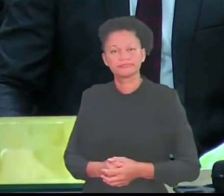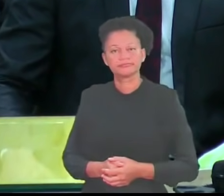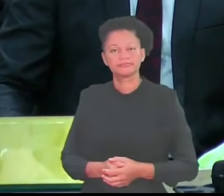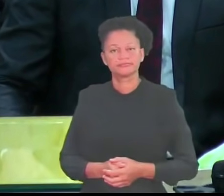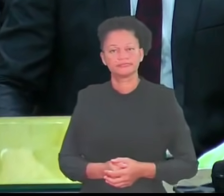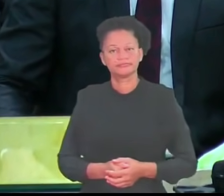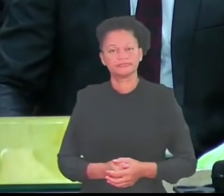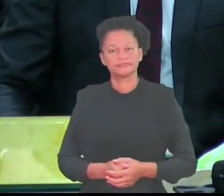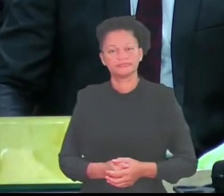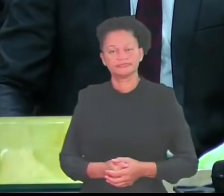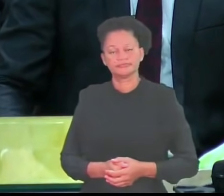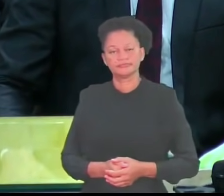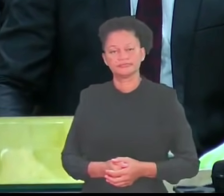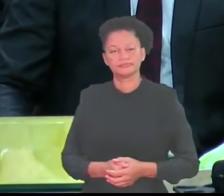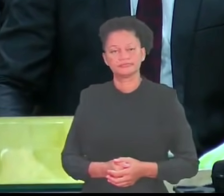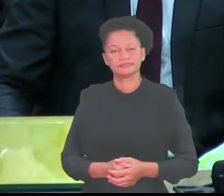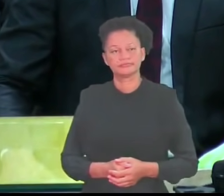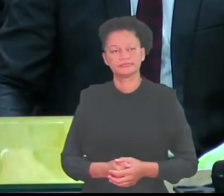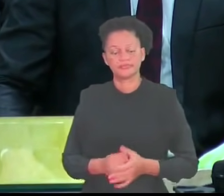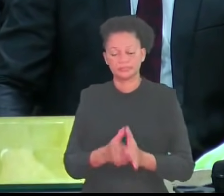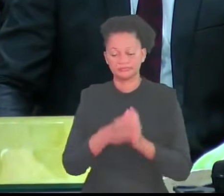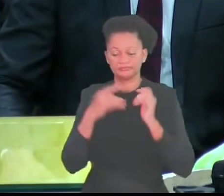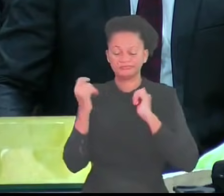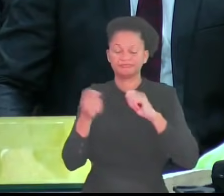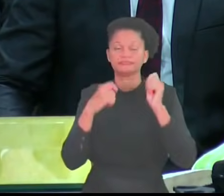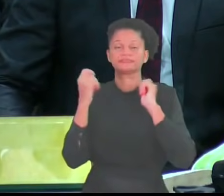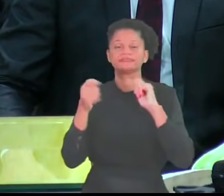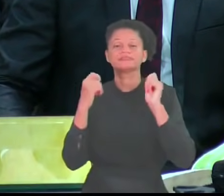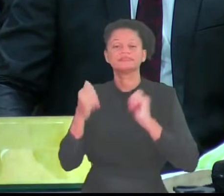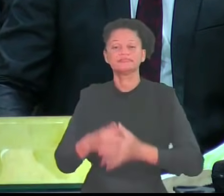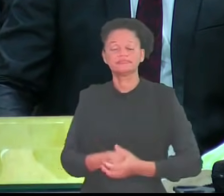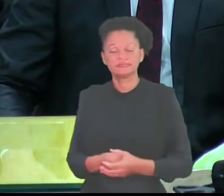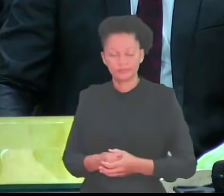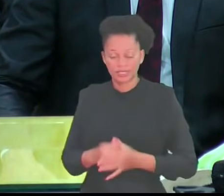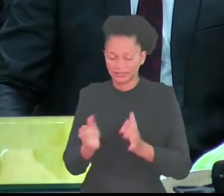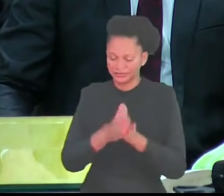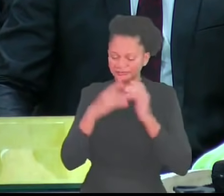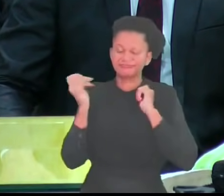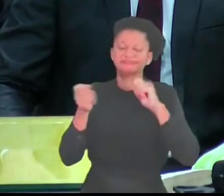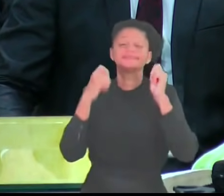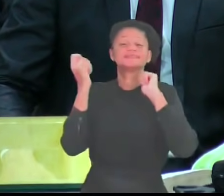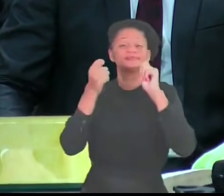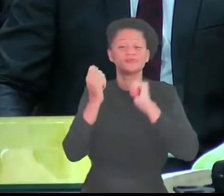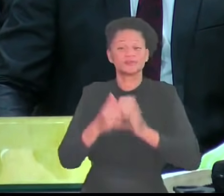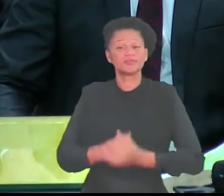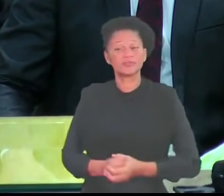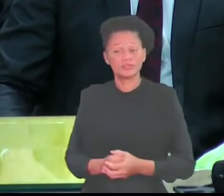Aleluia. Aleluia!